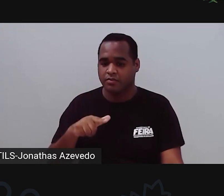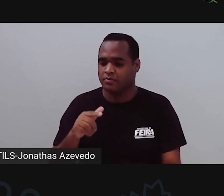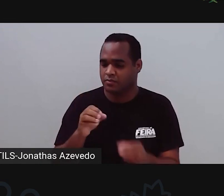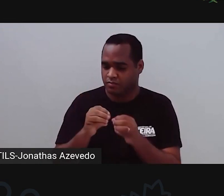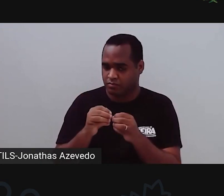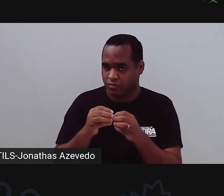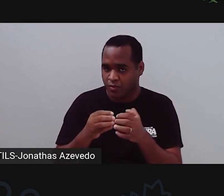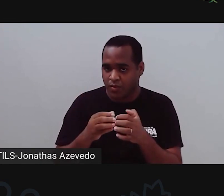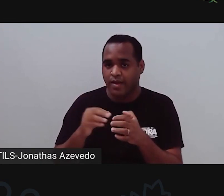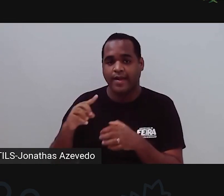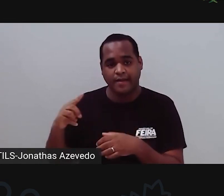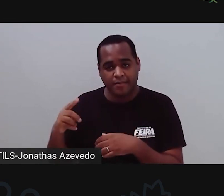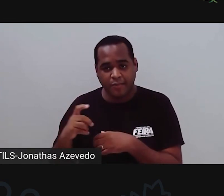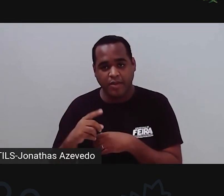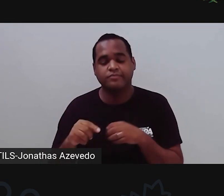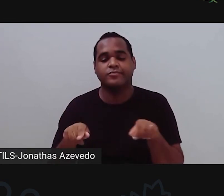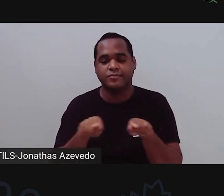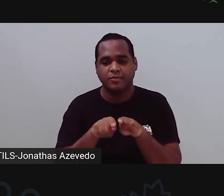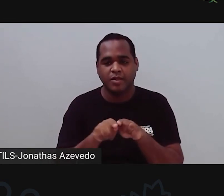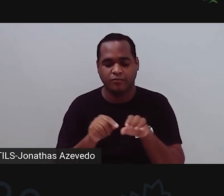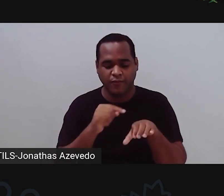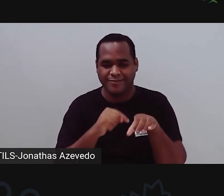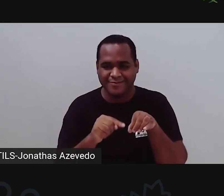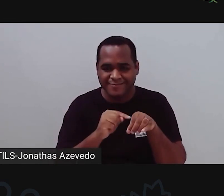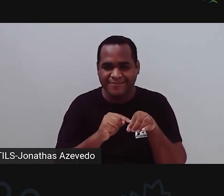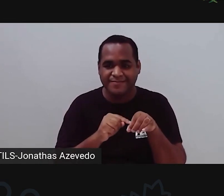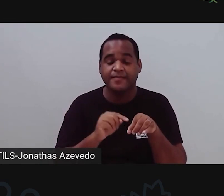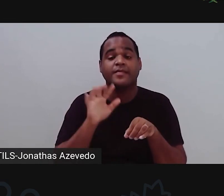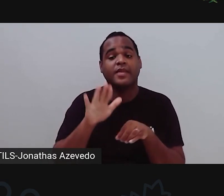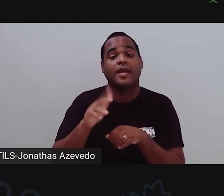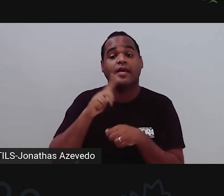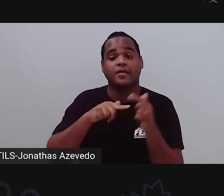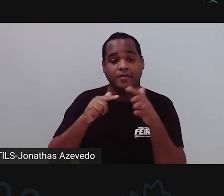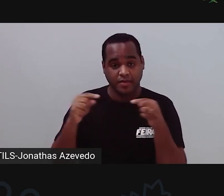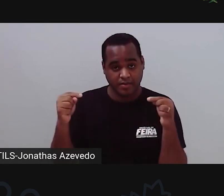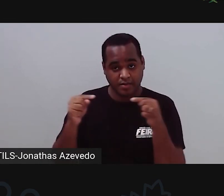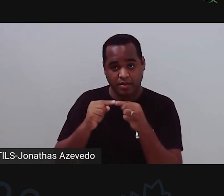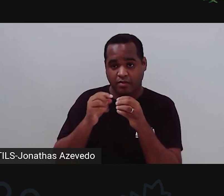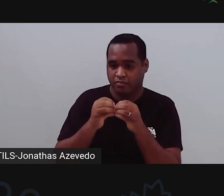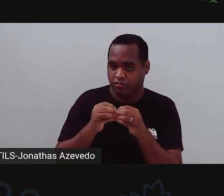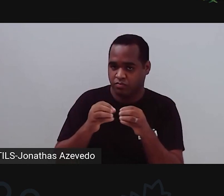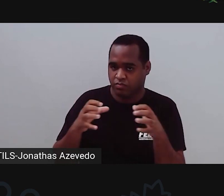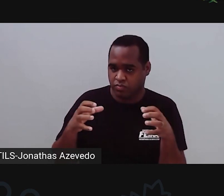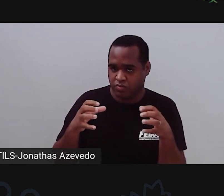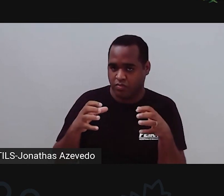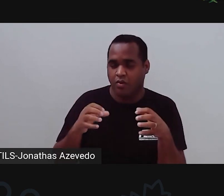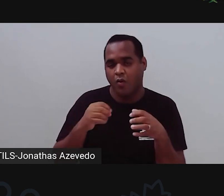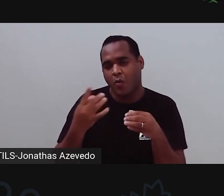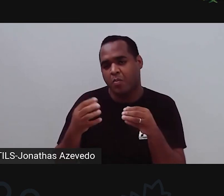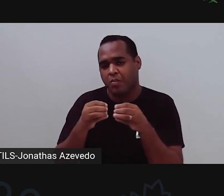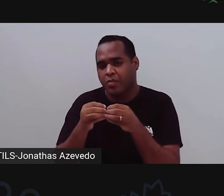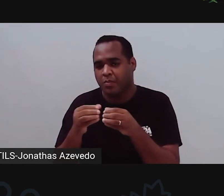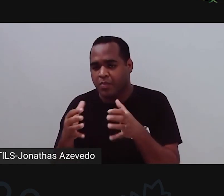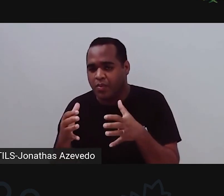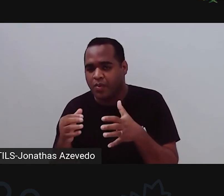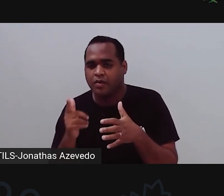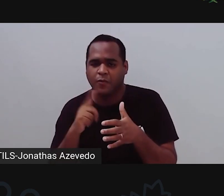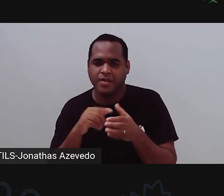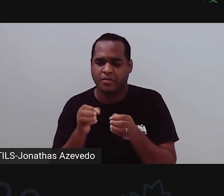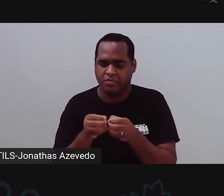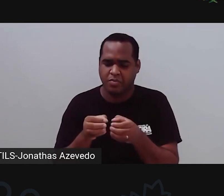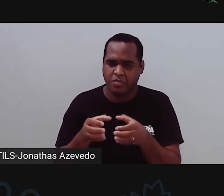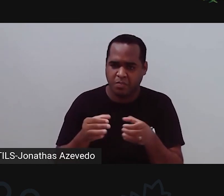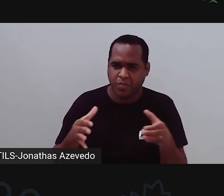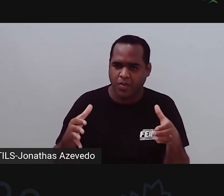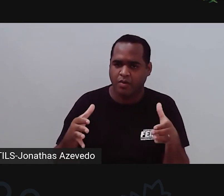do espermatozoide e do ovócito. Depois vão ver se esses dois núcleos se fundiram, viraram um só, se as células estão se